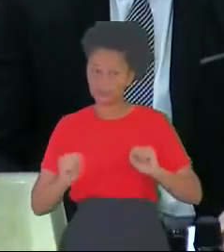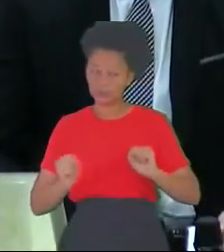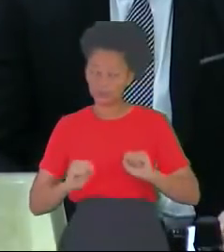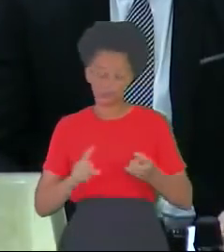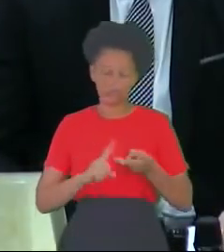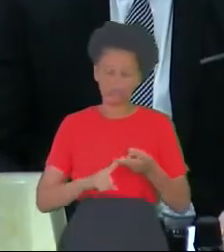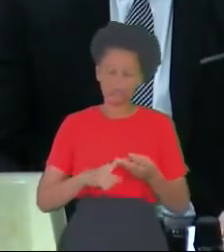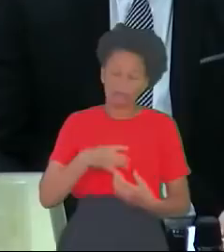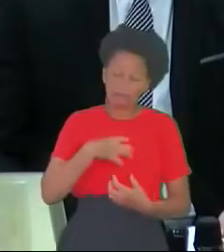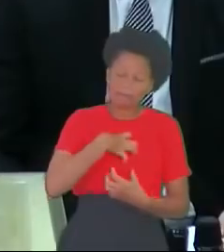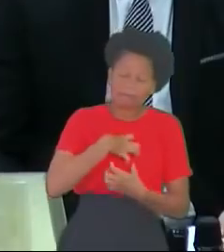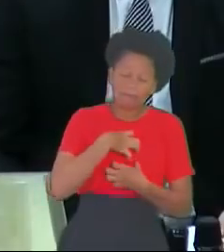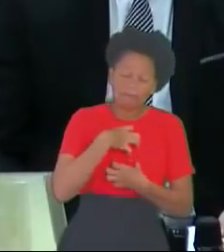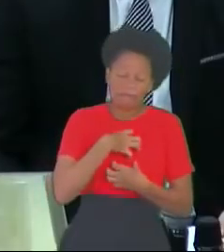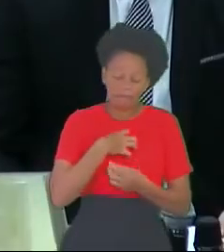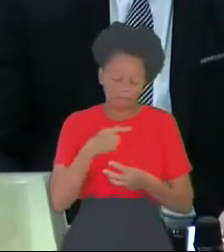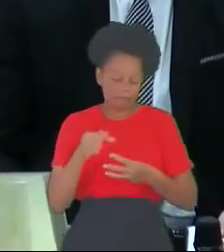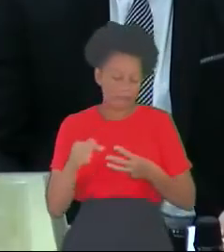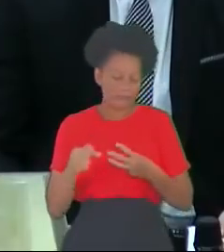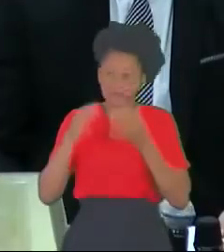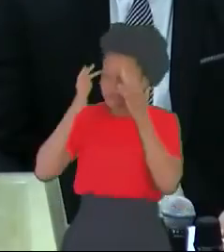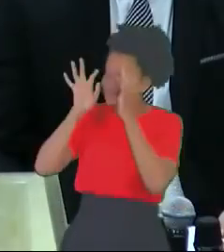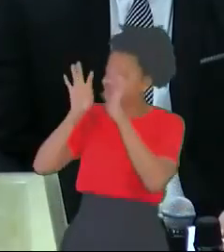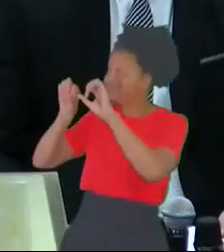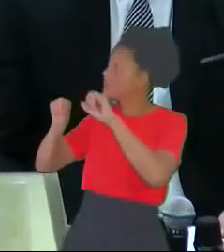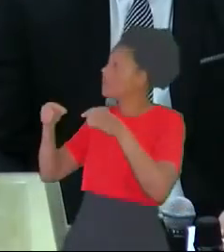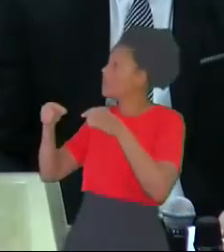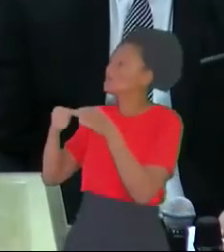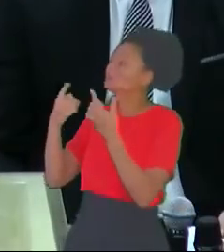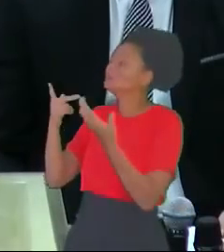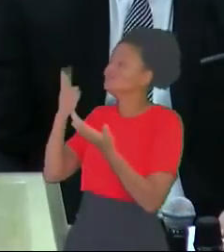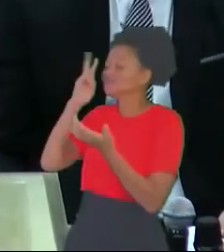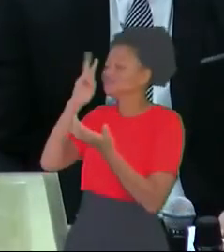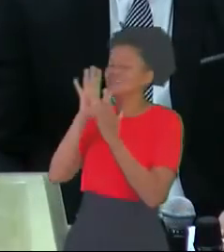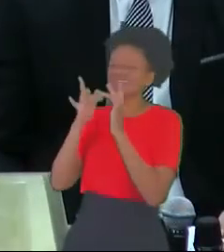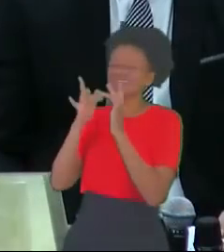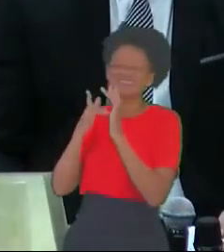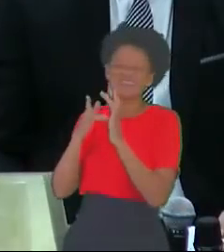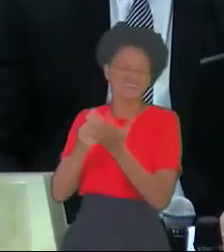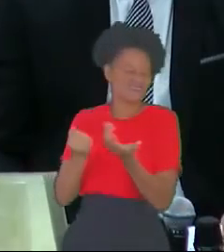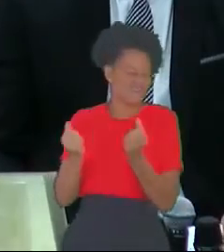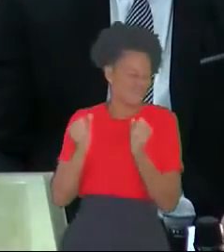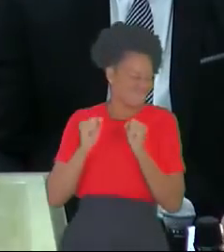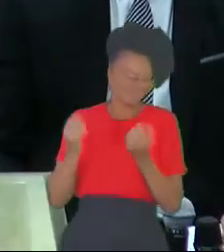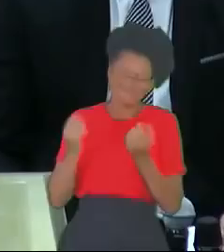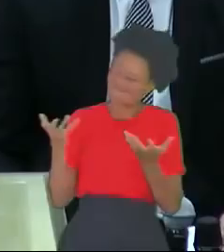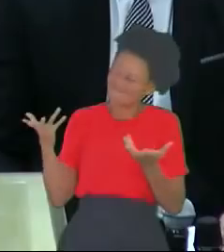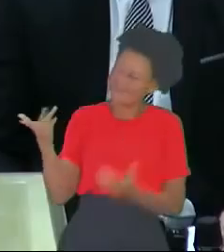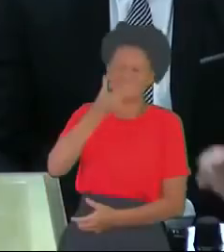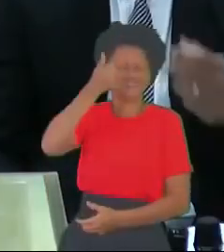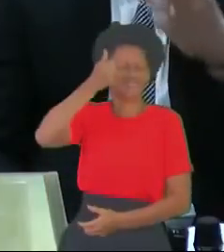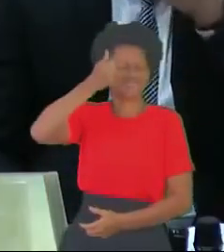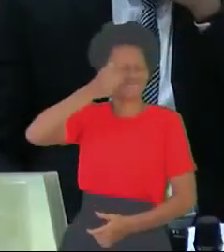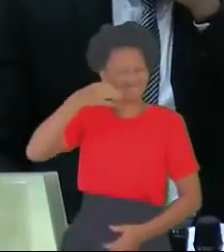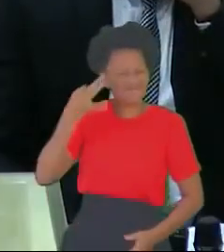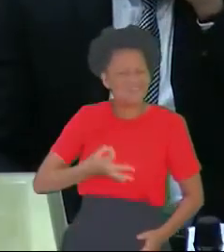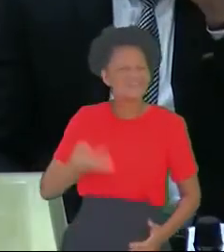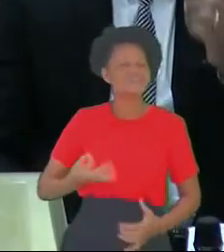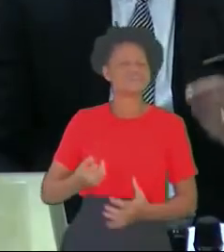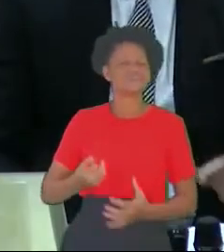melancólico. Eu não sei qual é o do Senhor Jesus. O Senhor Jesus é demais. O Senhor Jesus,